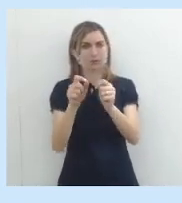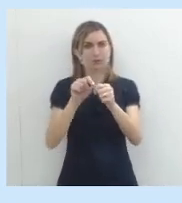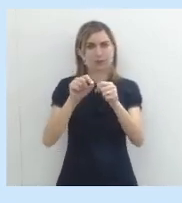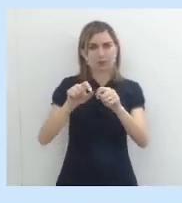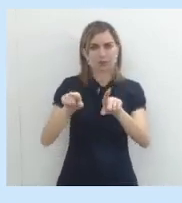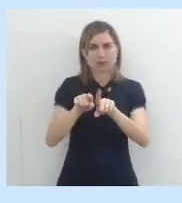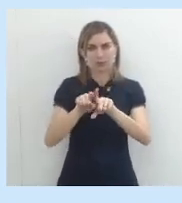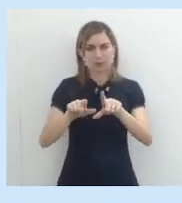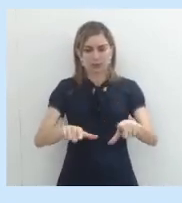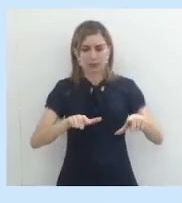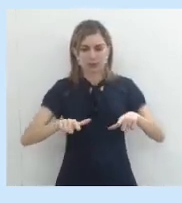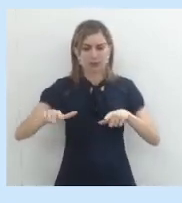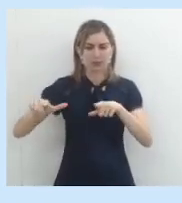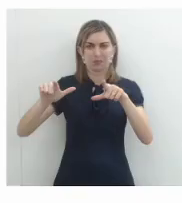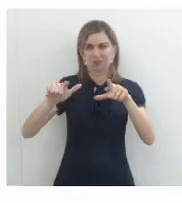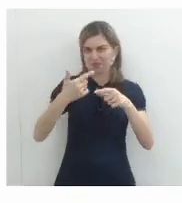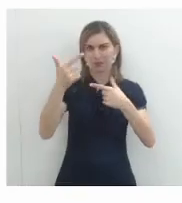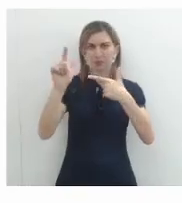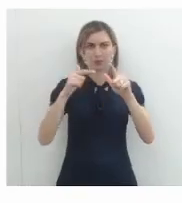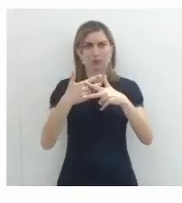e outros utensílios.